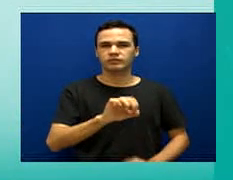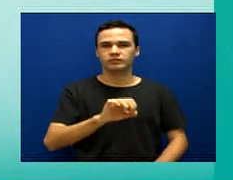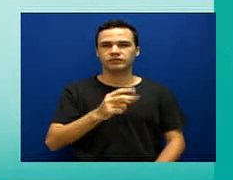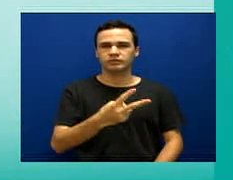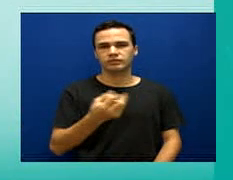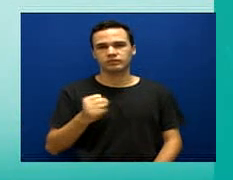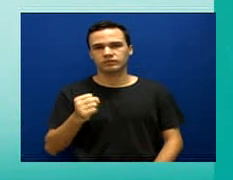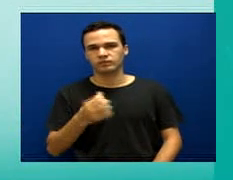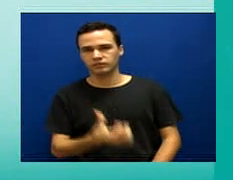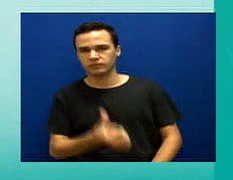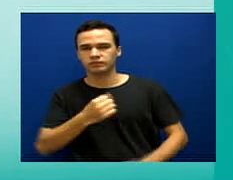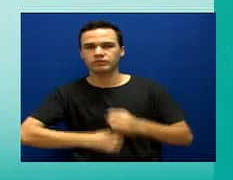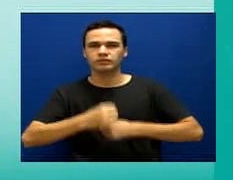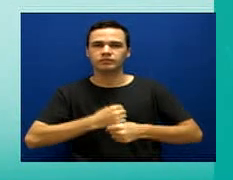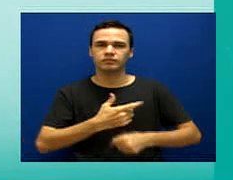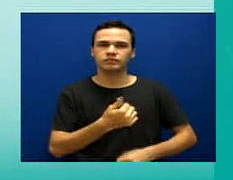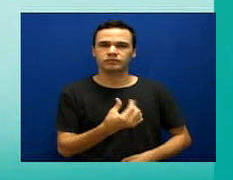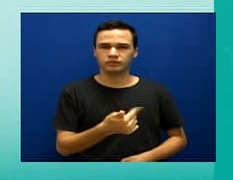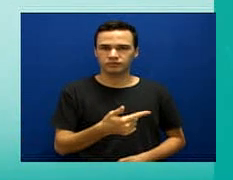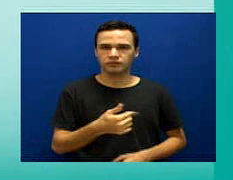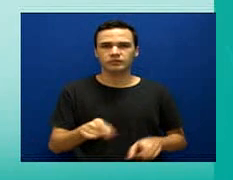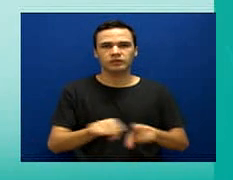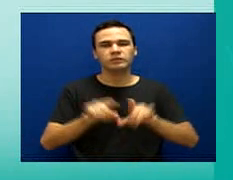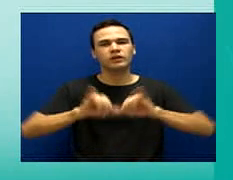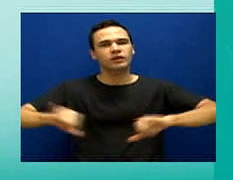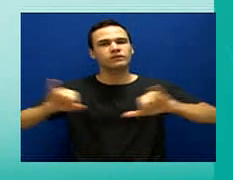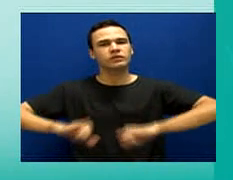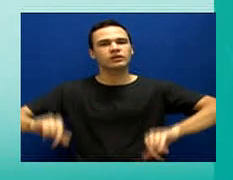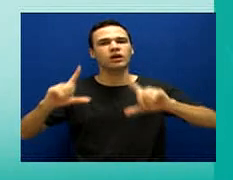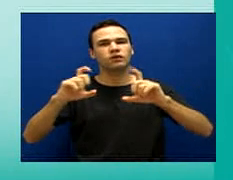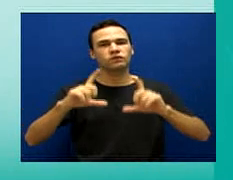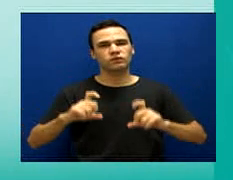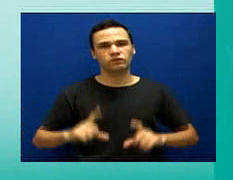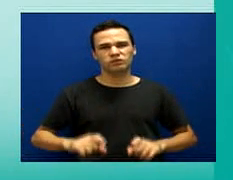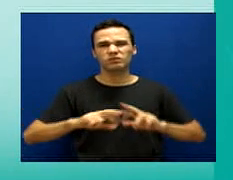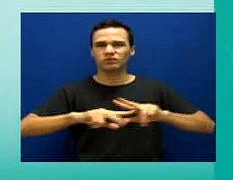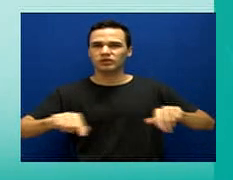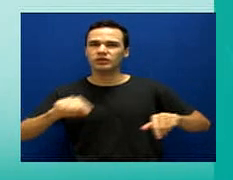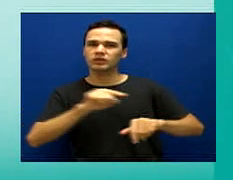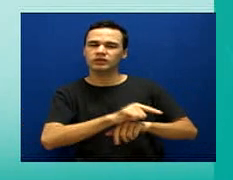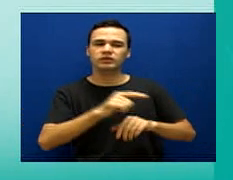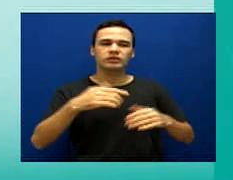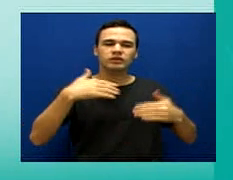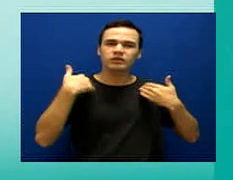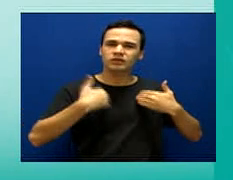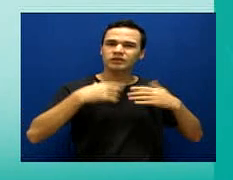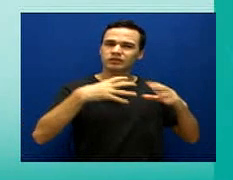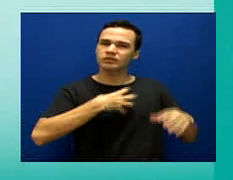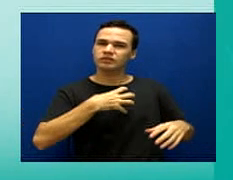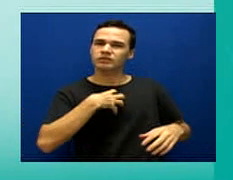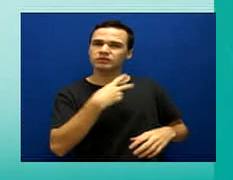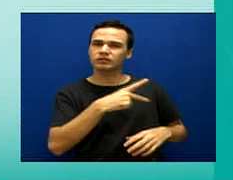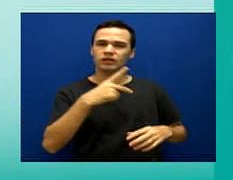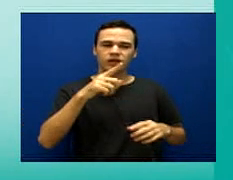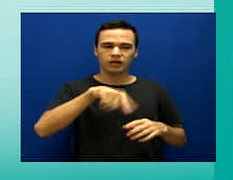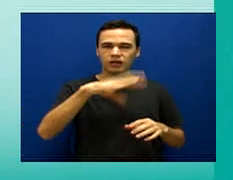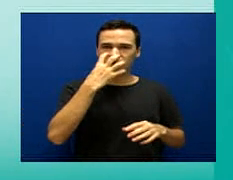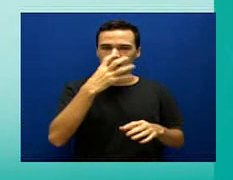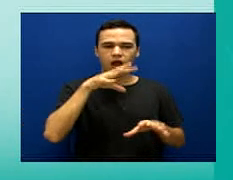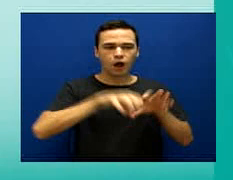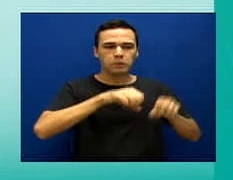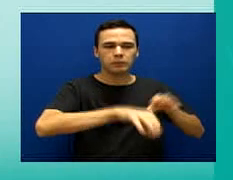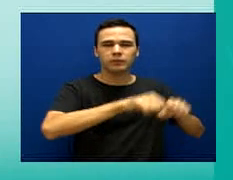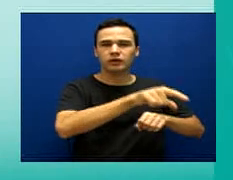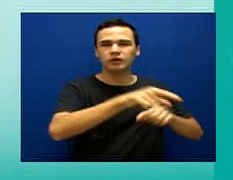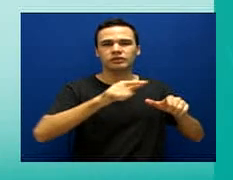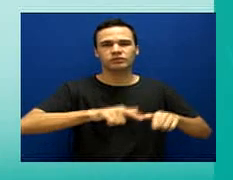10.286, de 2012, que obriga a divulgação de fotos, características raciais e do local da apreensão dos animais abrigados